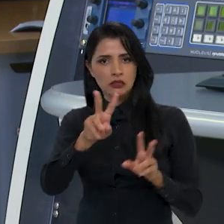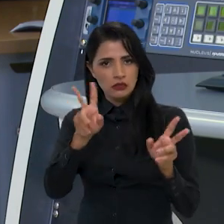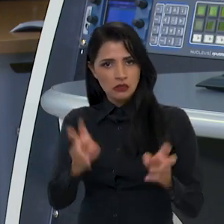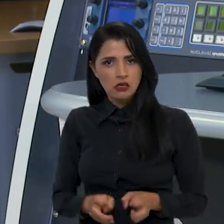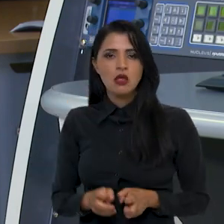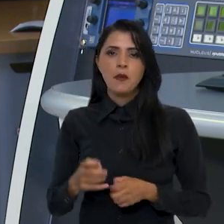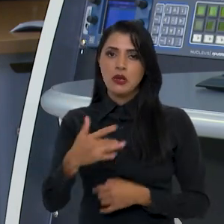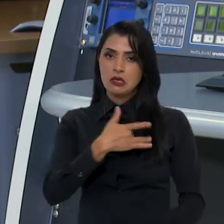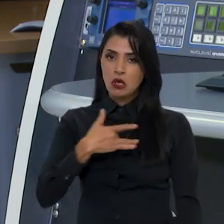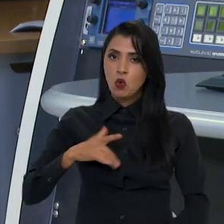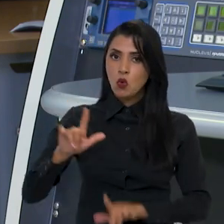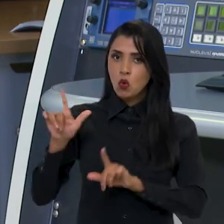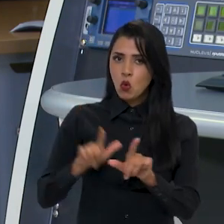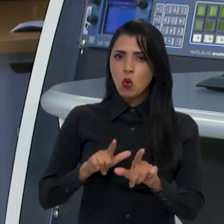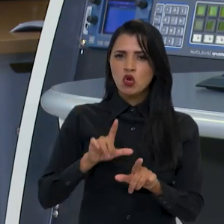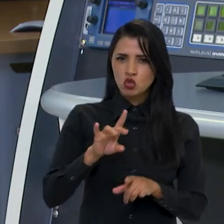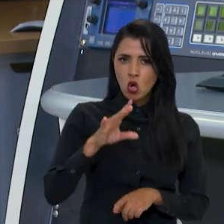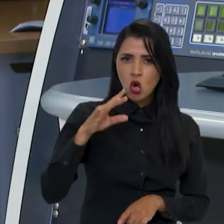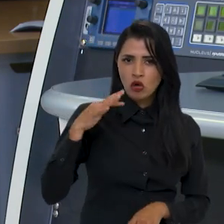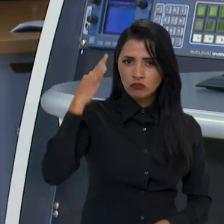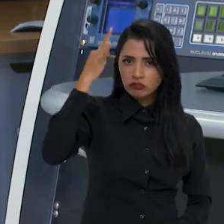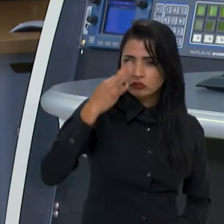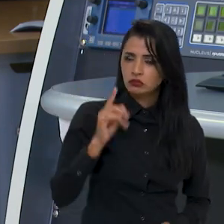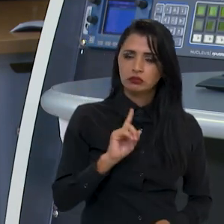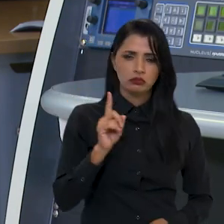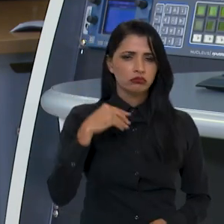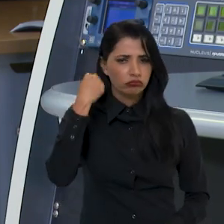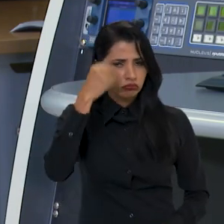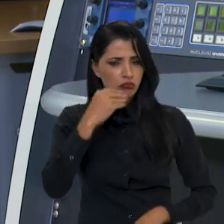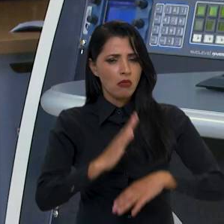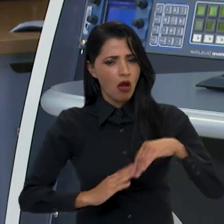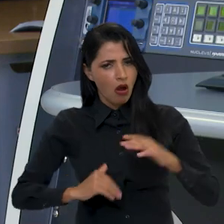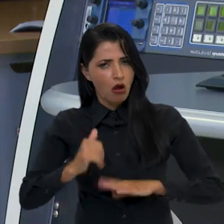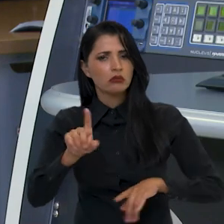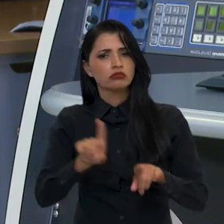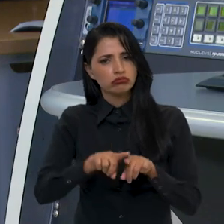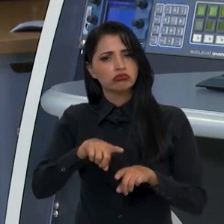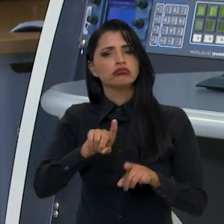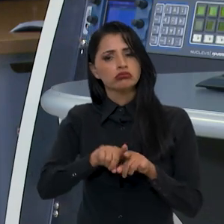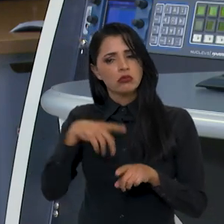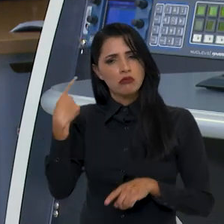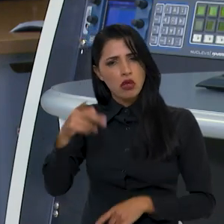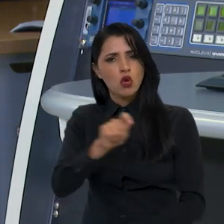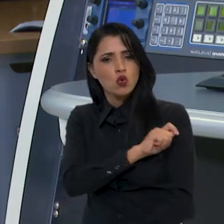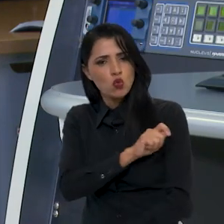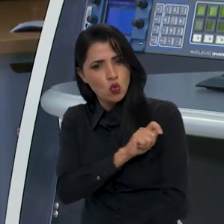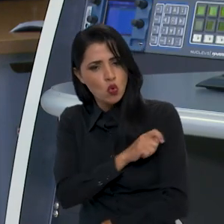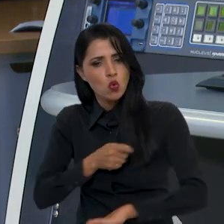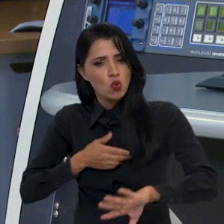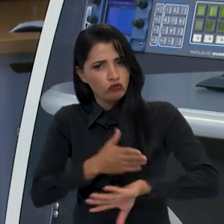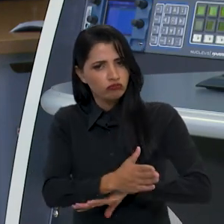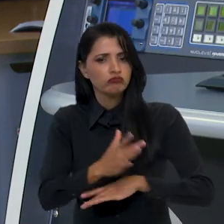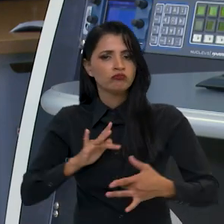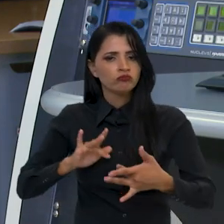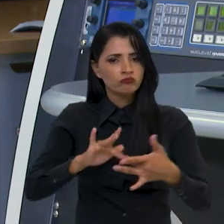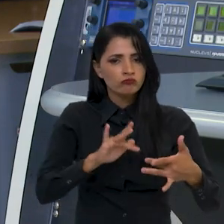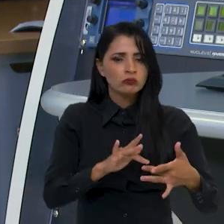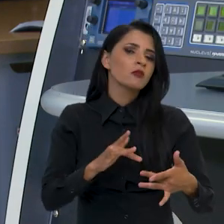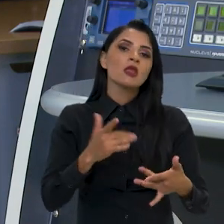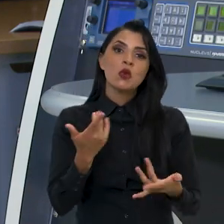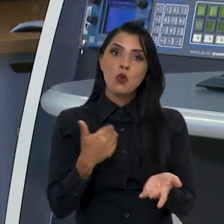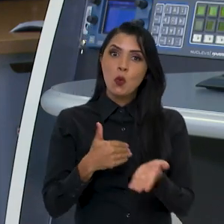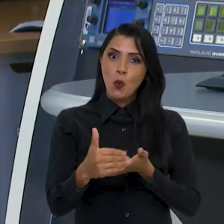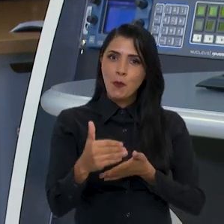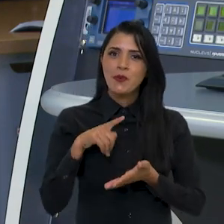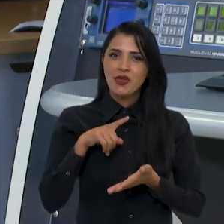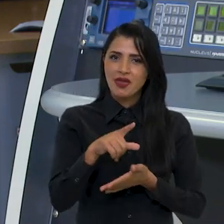saúde digital, não só em termos teóricos, mas também da vivência dos alunos, né? Da vivência dos estudantes da área da